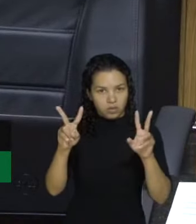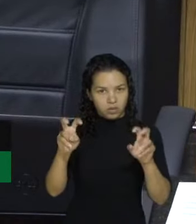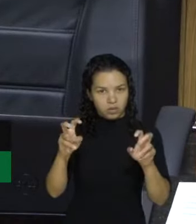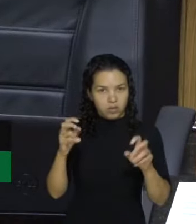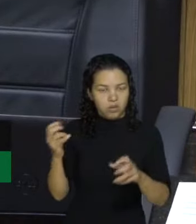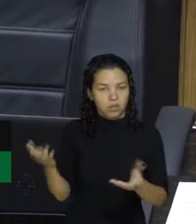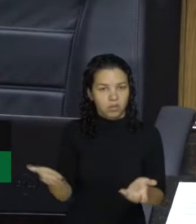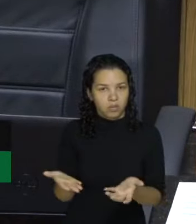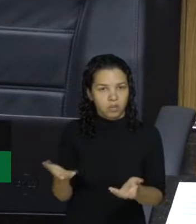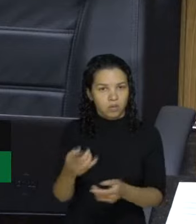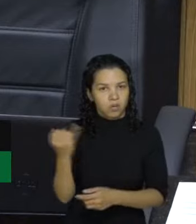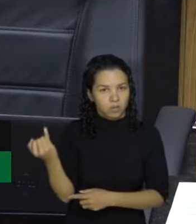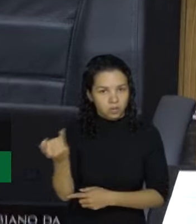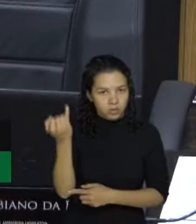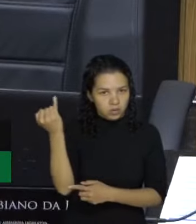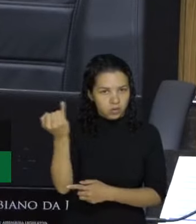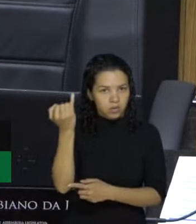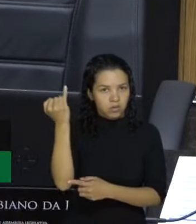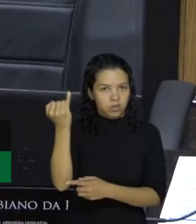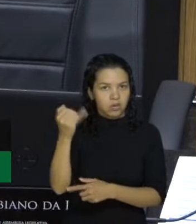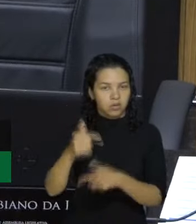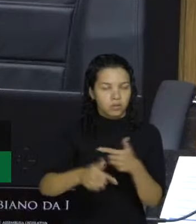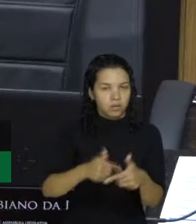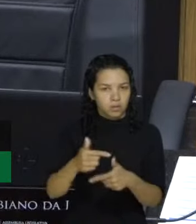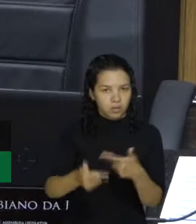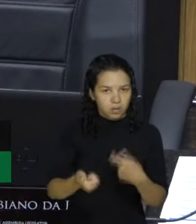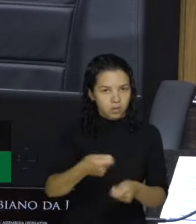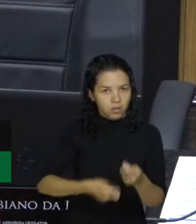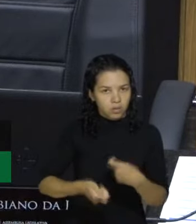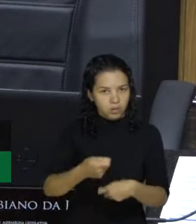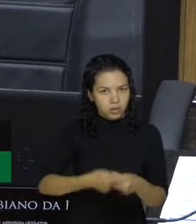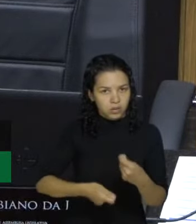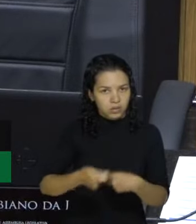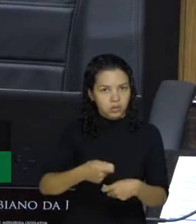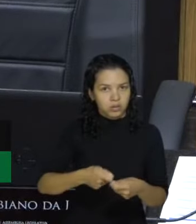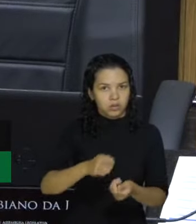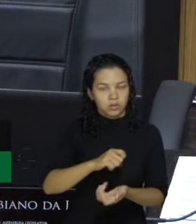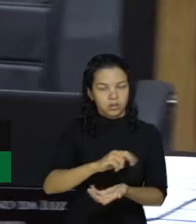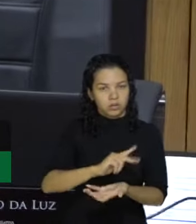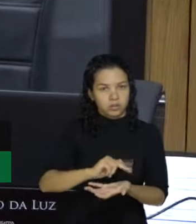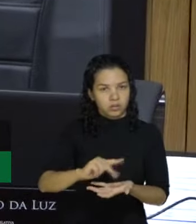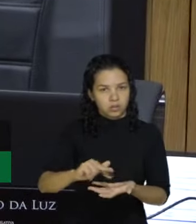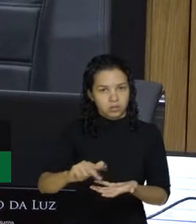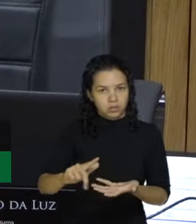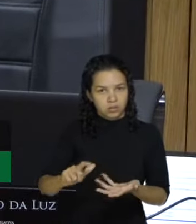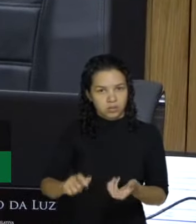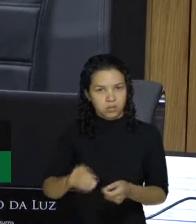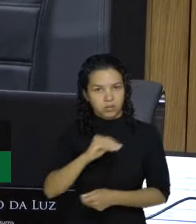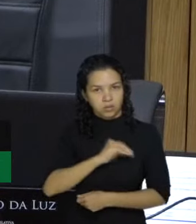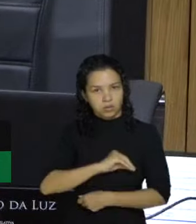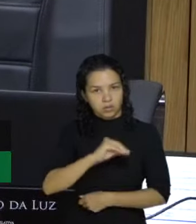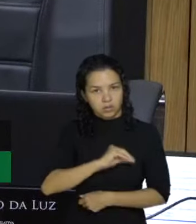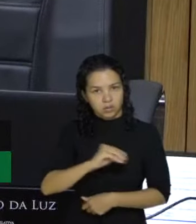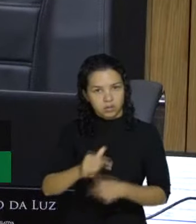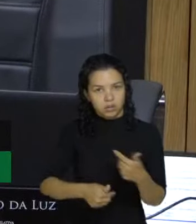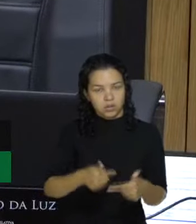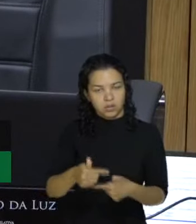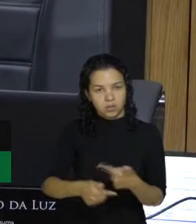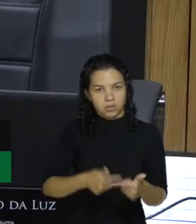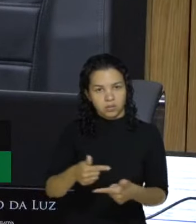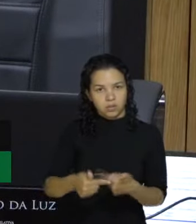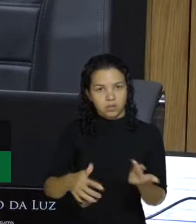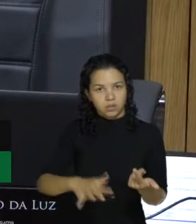hoje, e dizer da importância dessa atividade econômica, que ela diversifica a oportunidade de renda e de trabalho para um setor